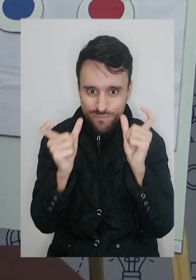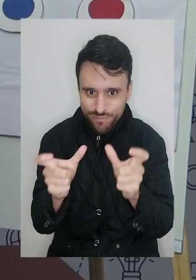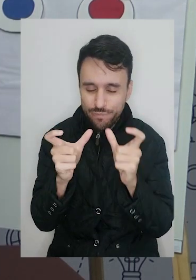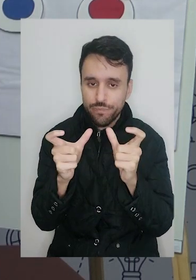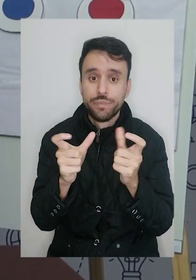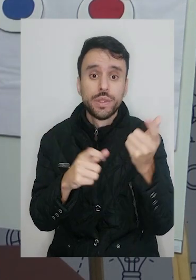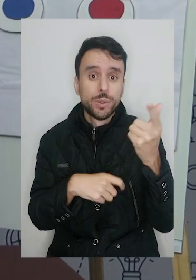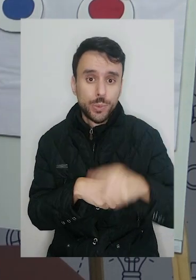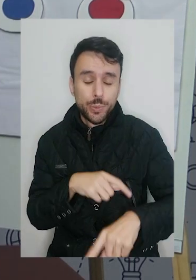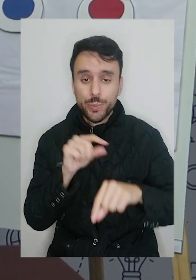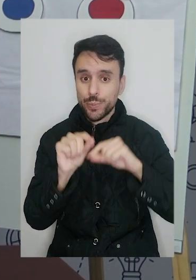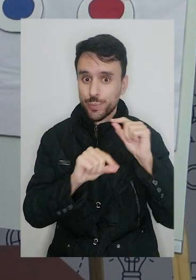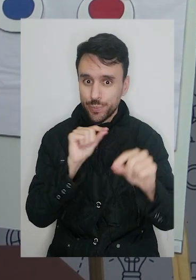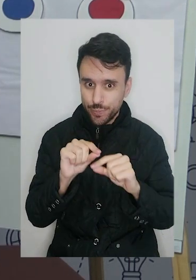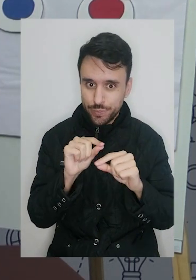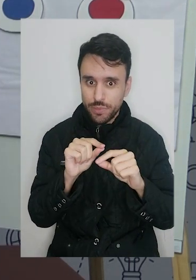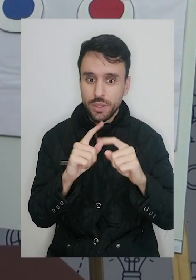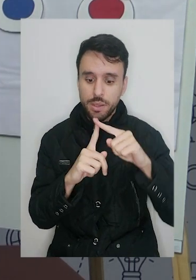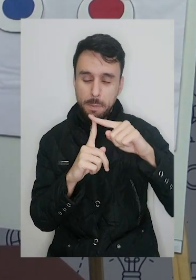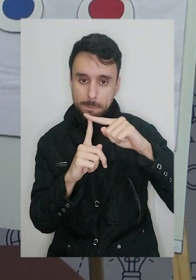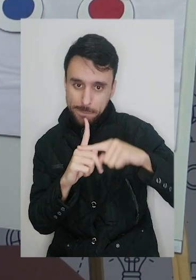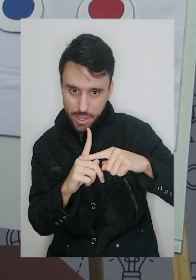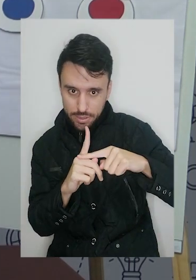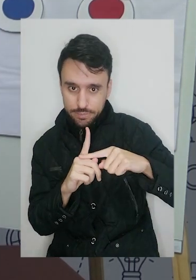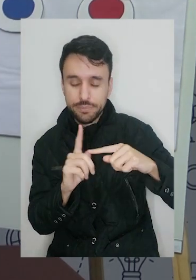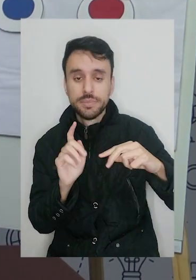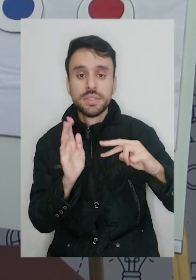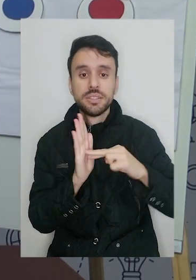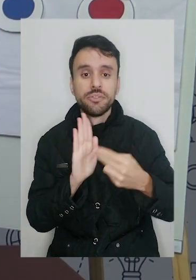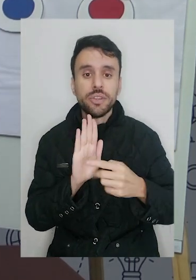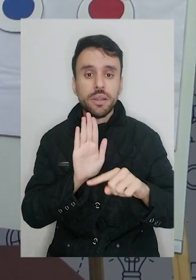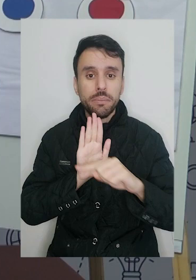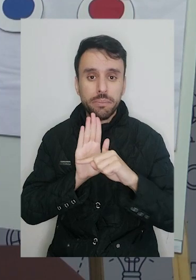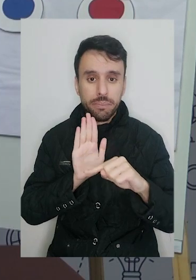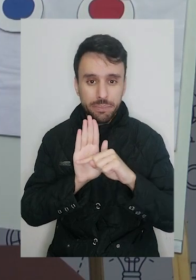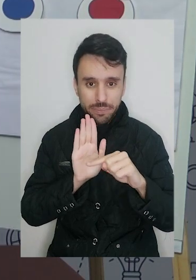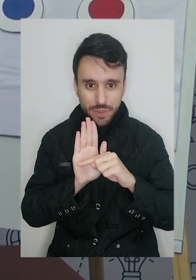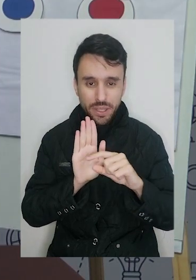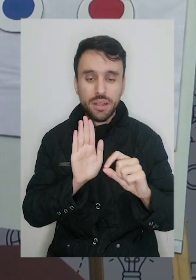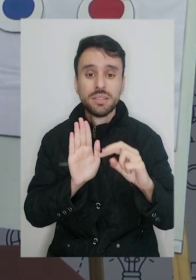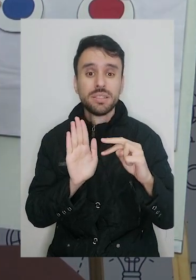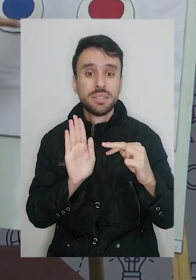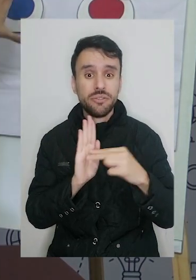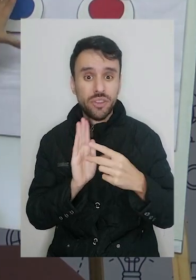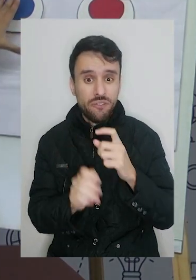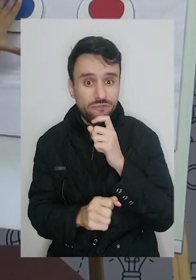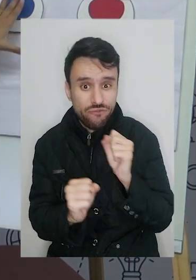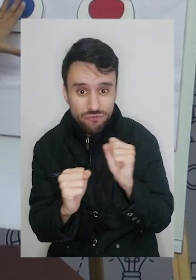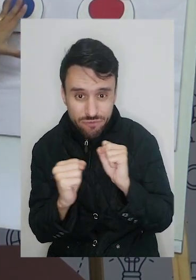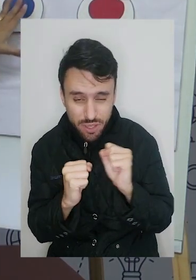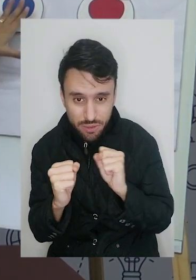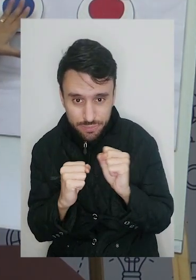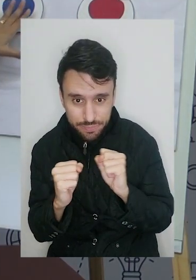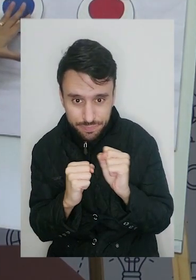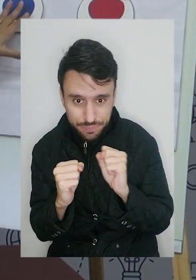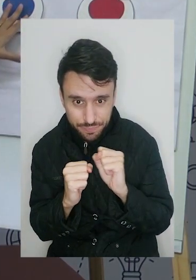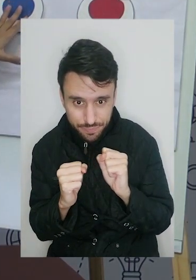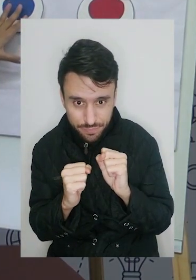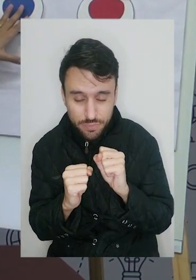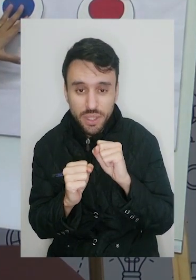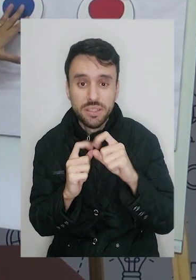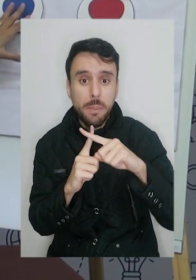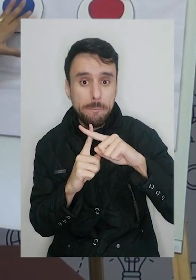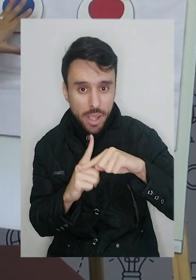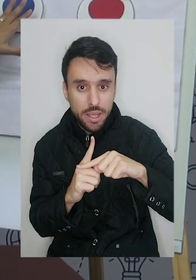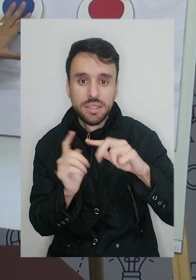vamos retomar novamente. Baixar a temperatura significa que está frio. Não pode esquecer, baixou